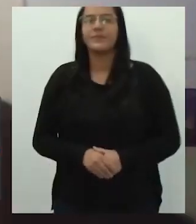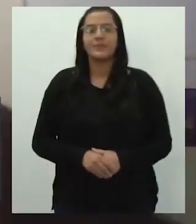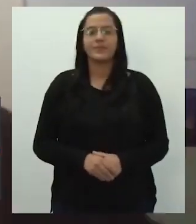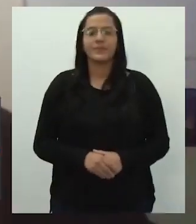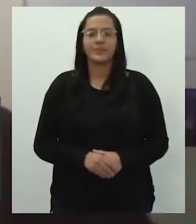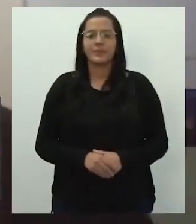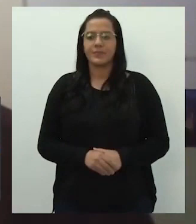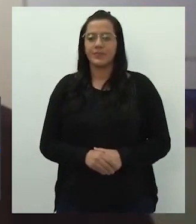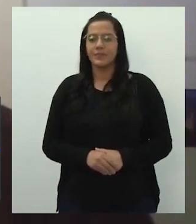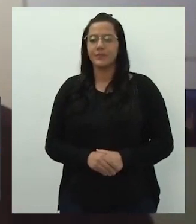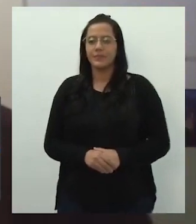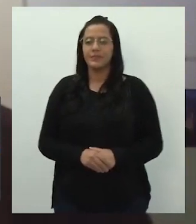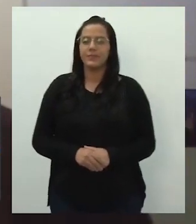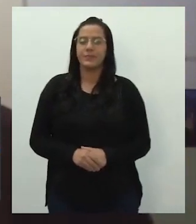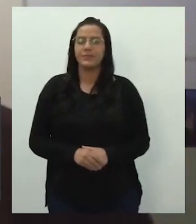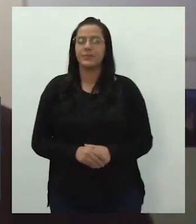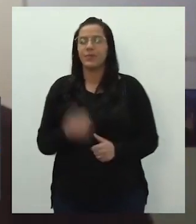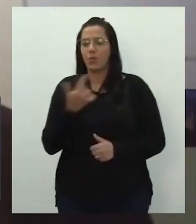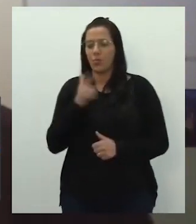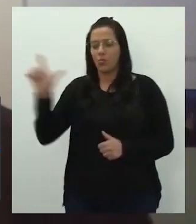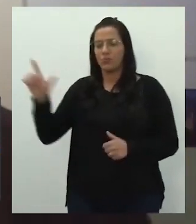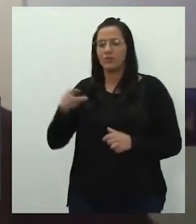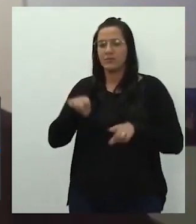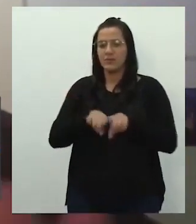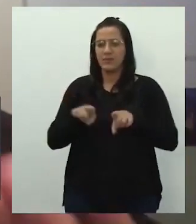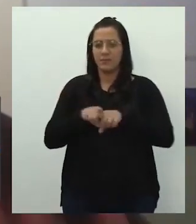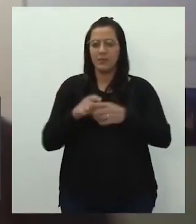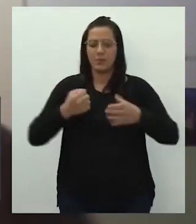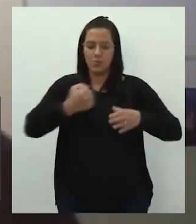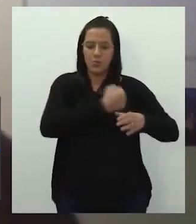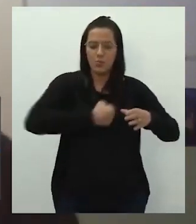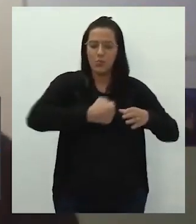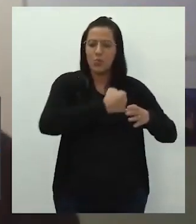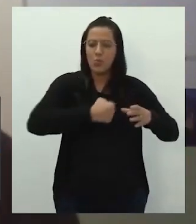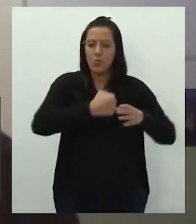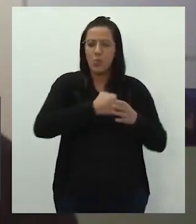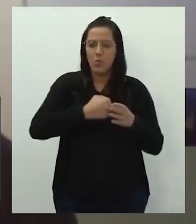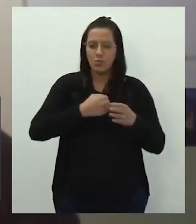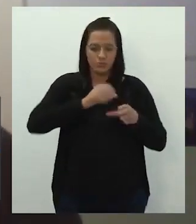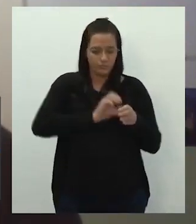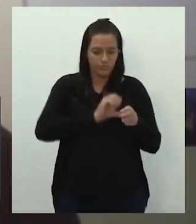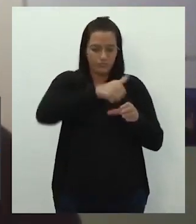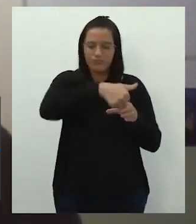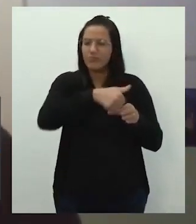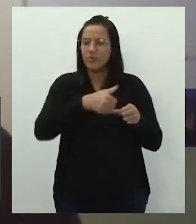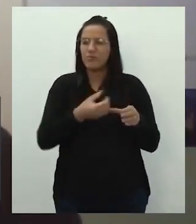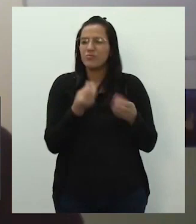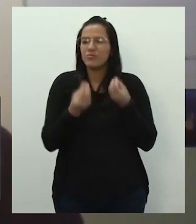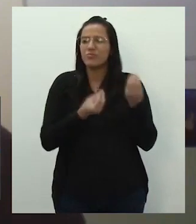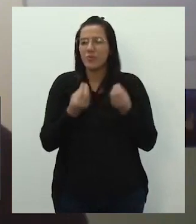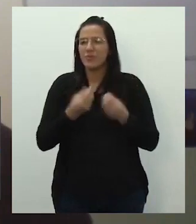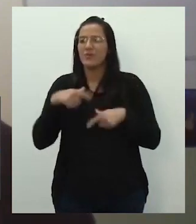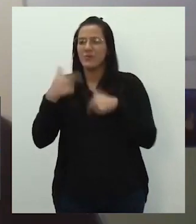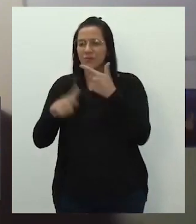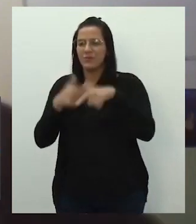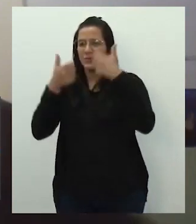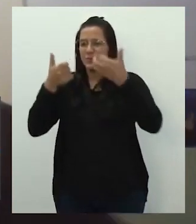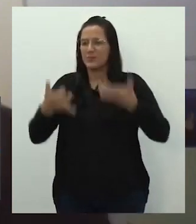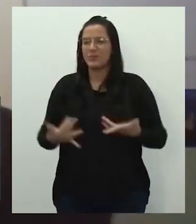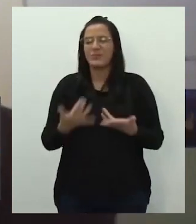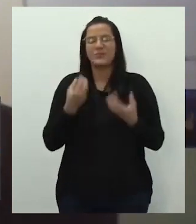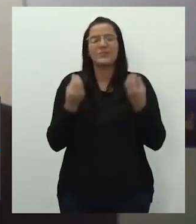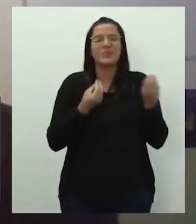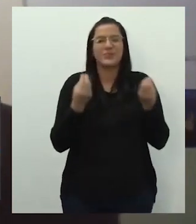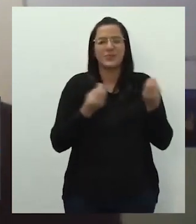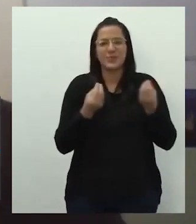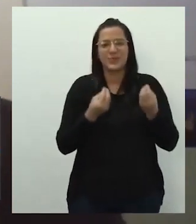outra hora eu conto também como é que foi a história do bolo de pote, viu? Me deram só 5 minutos para comentar aqui, eu tenho que falar das habilidades. Eu